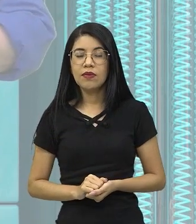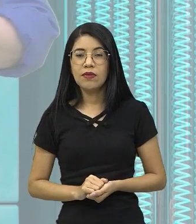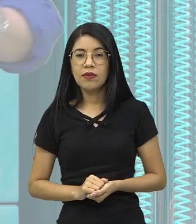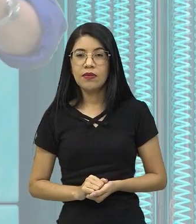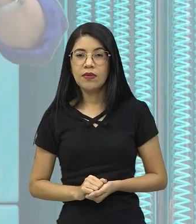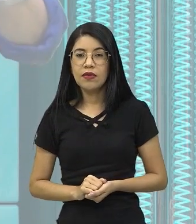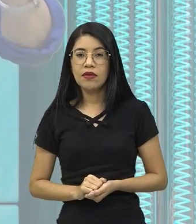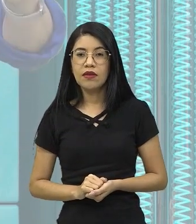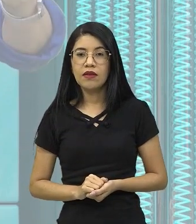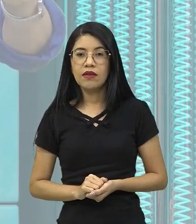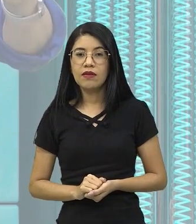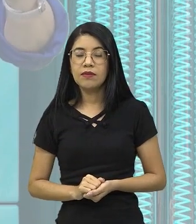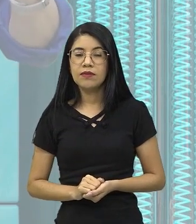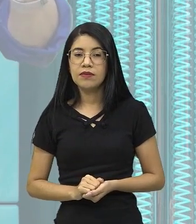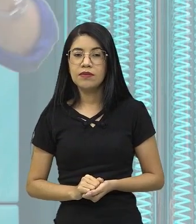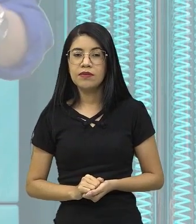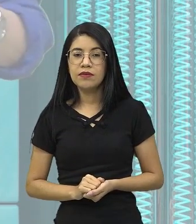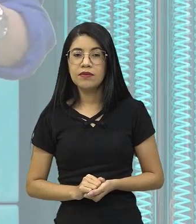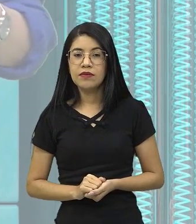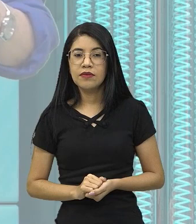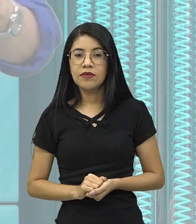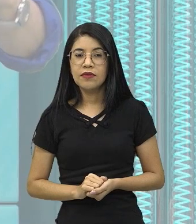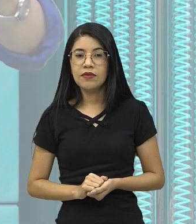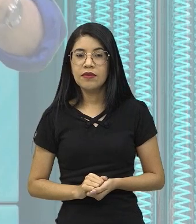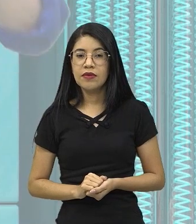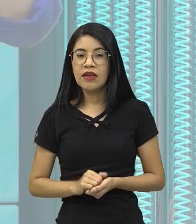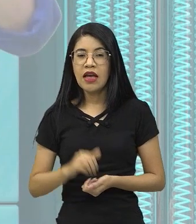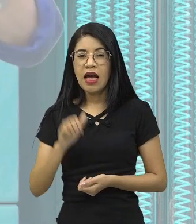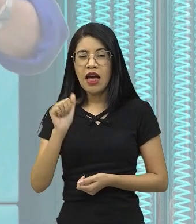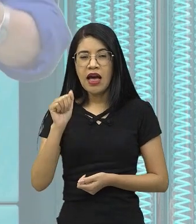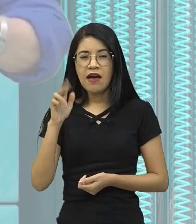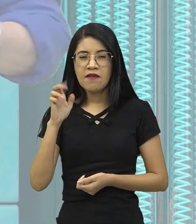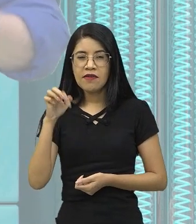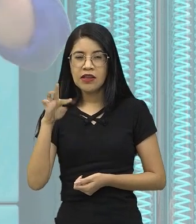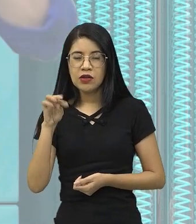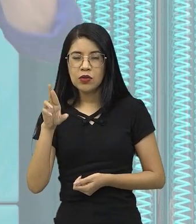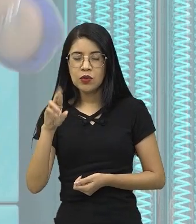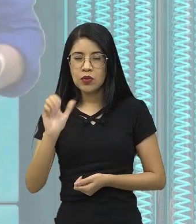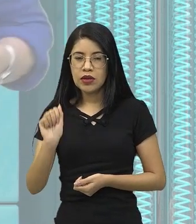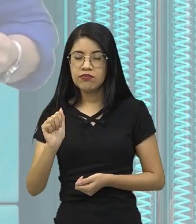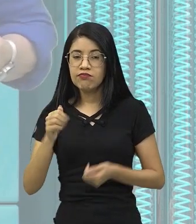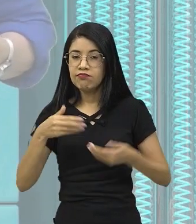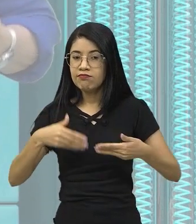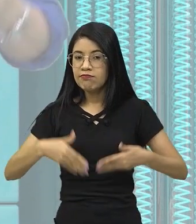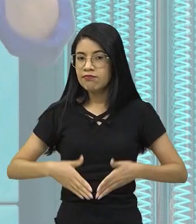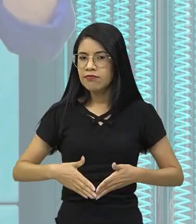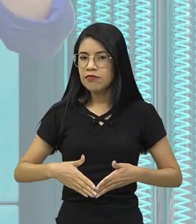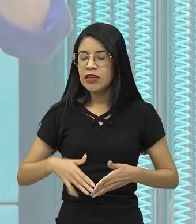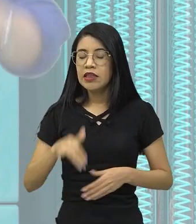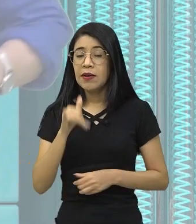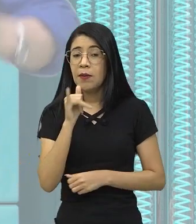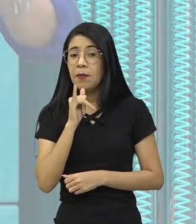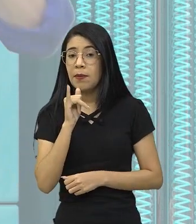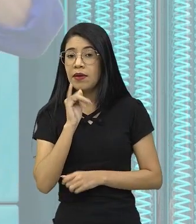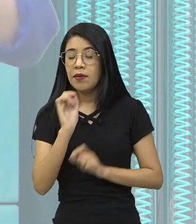aí, a aventura nasceu. Gente, aqui você tem o exemplo perfeito de